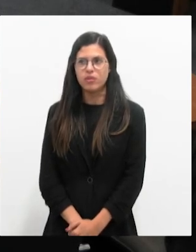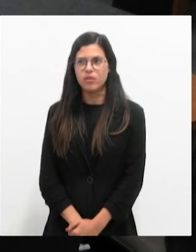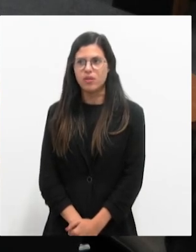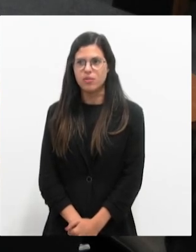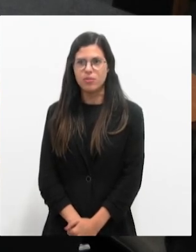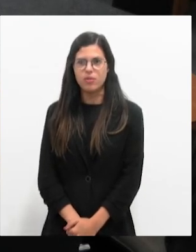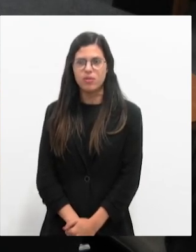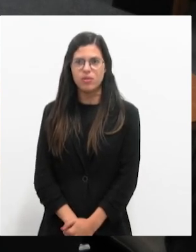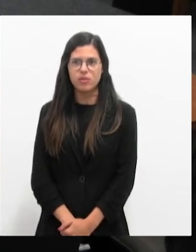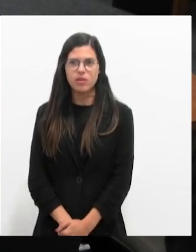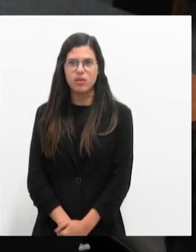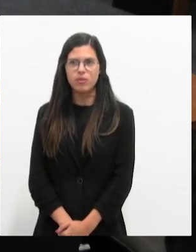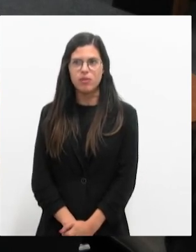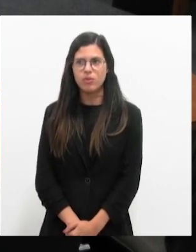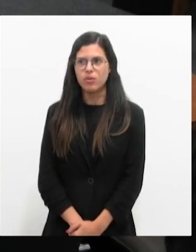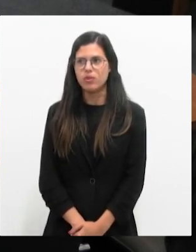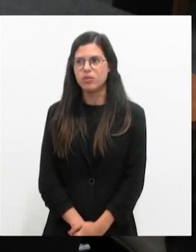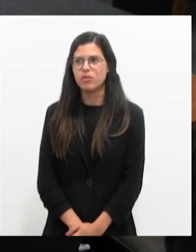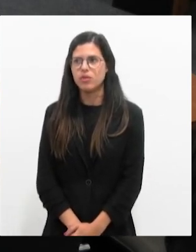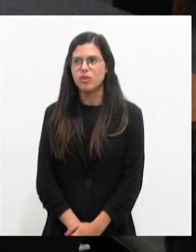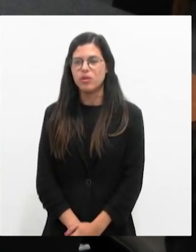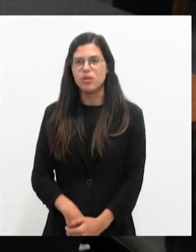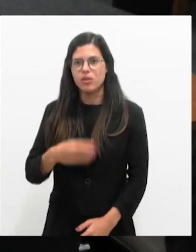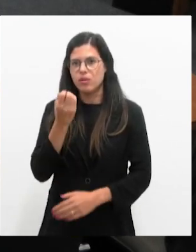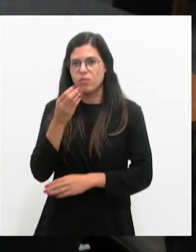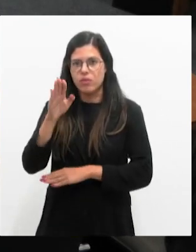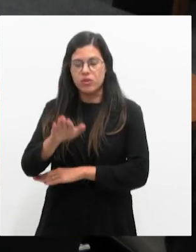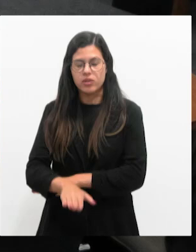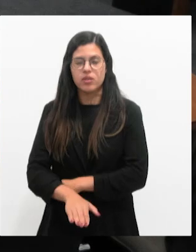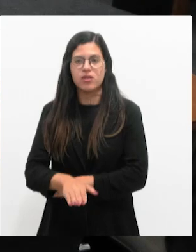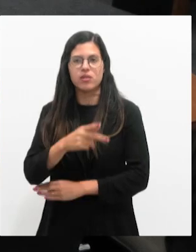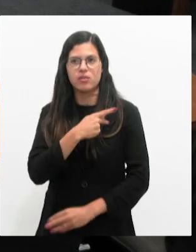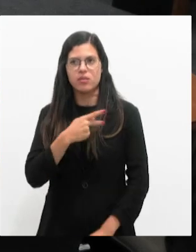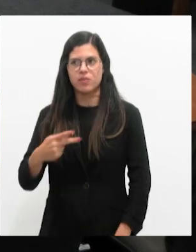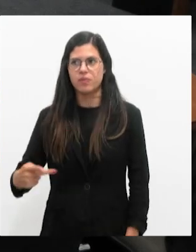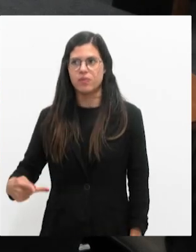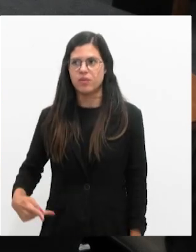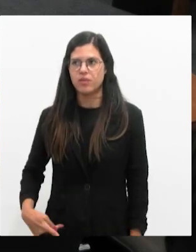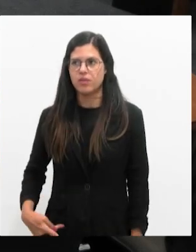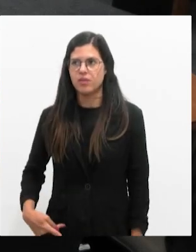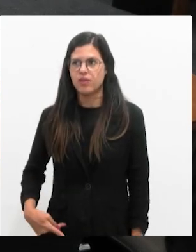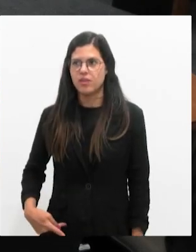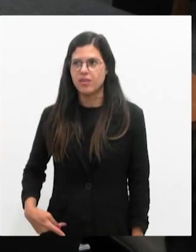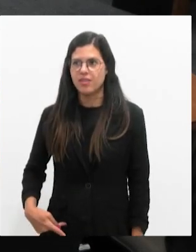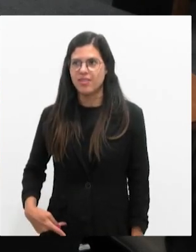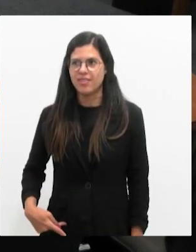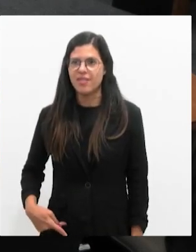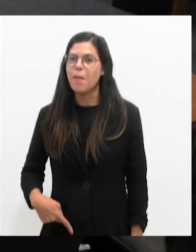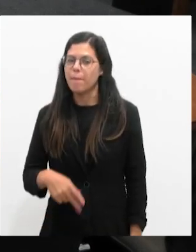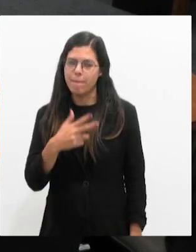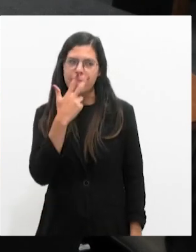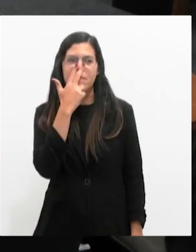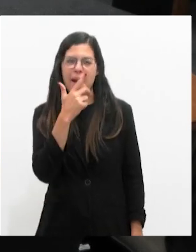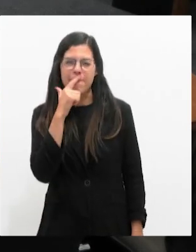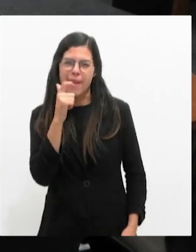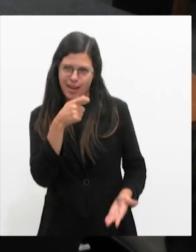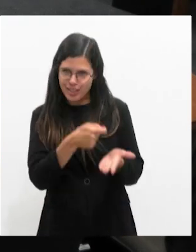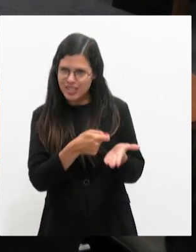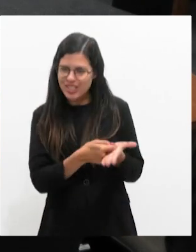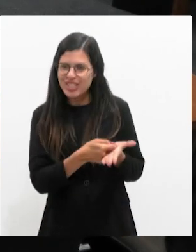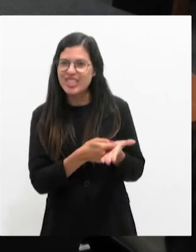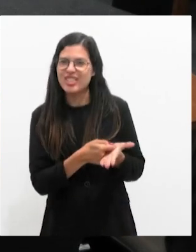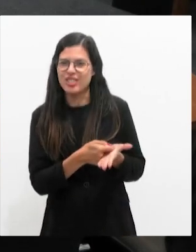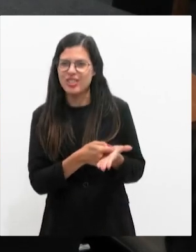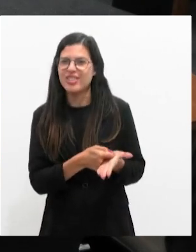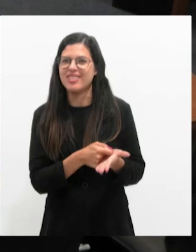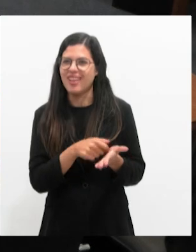Ele é um cachorro. Boa tarde, presidente. Tá muito machista pro meu lado, hein? Tu se liga, eu só vou deixar